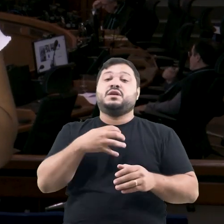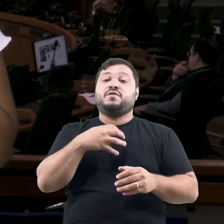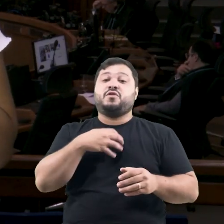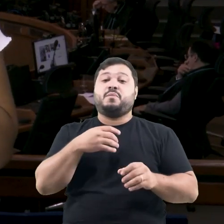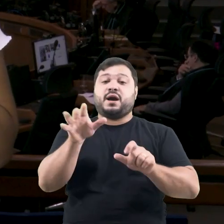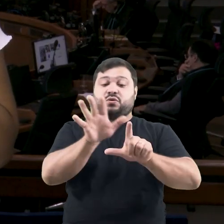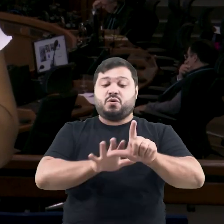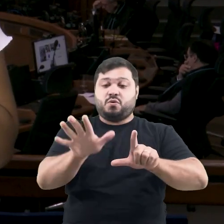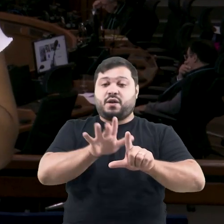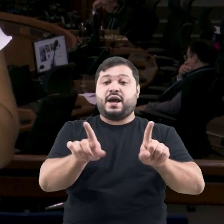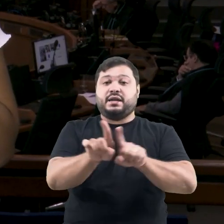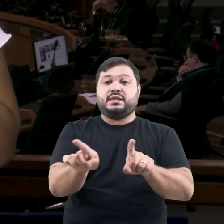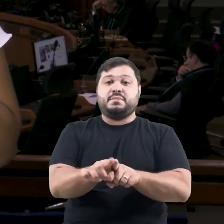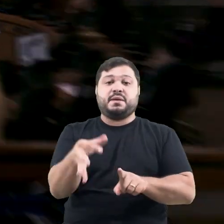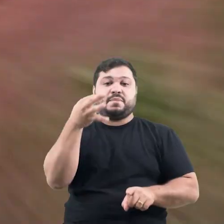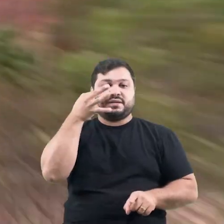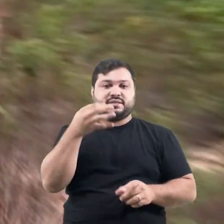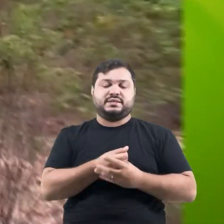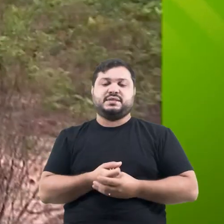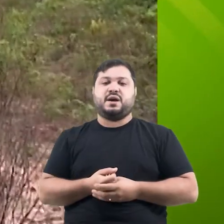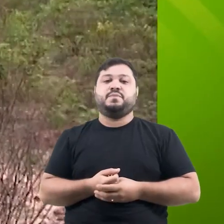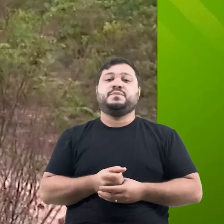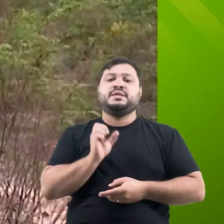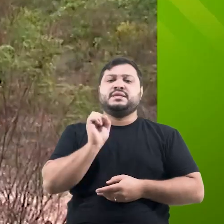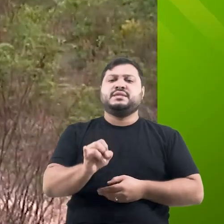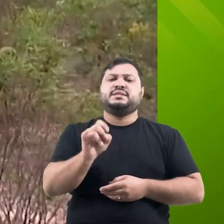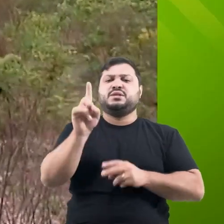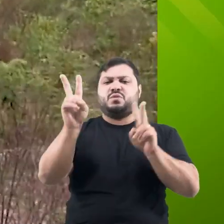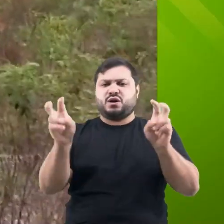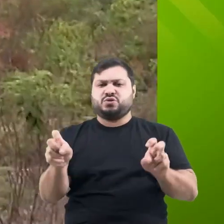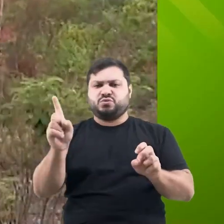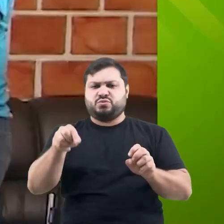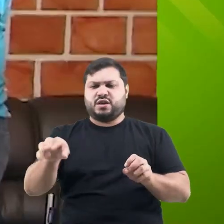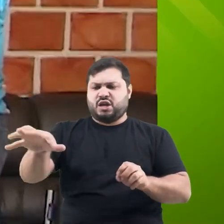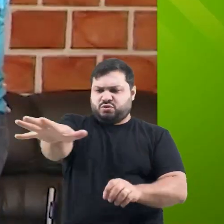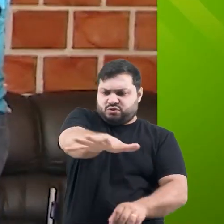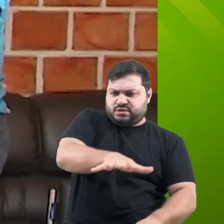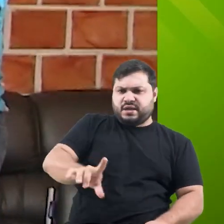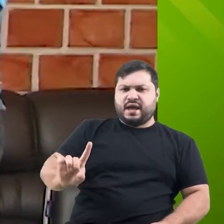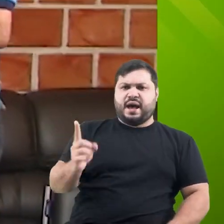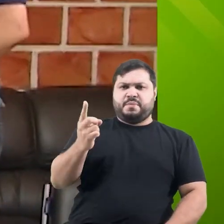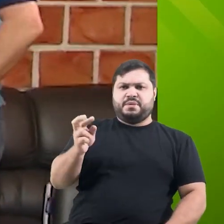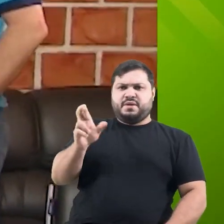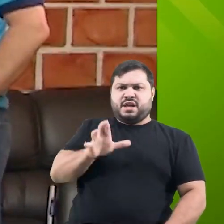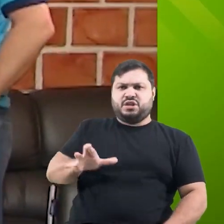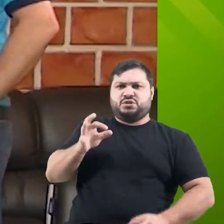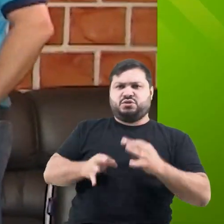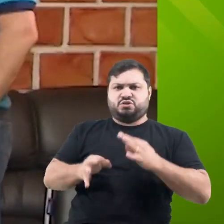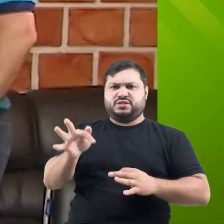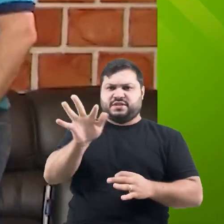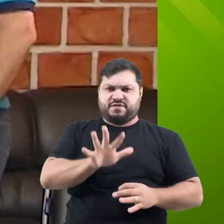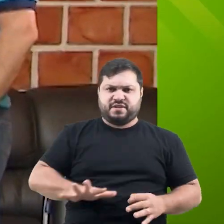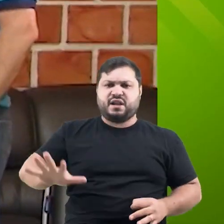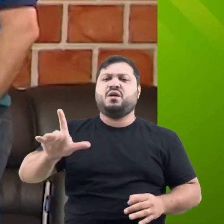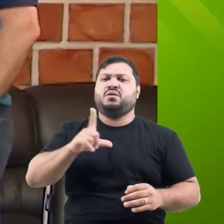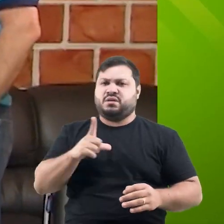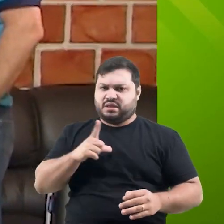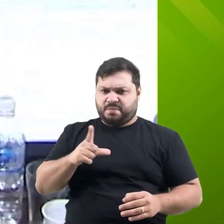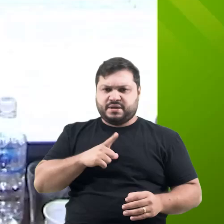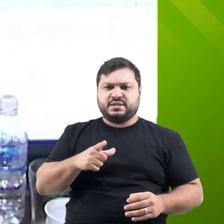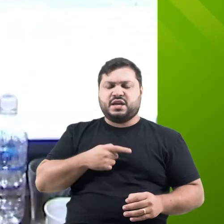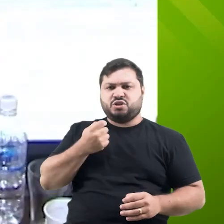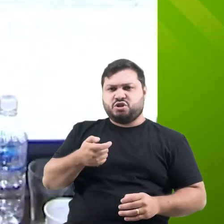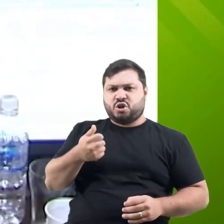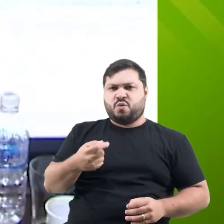formato online e presencial. Quando o assunto é jurisdição, a primeira região da Justiça Federal está presente